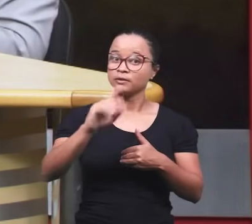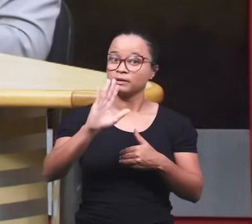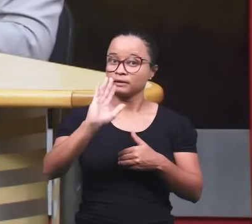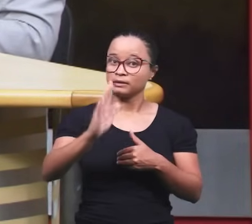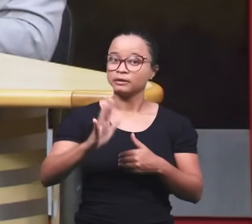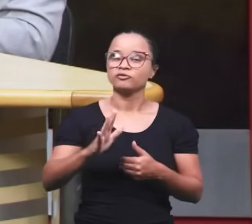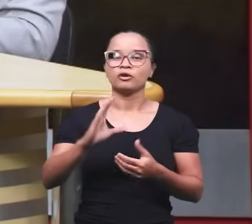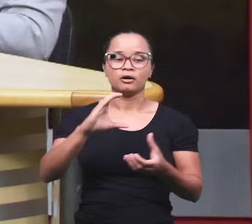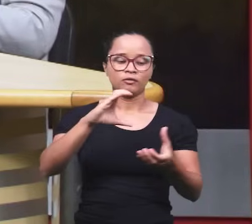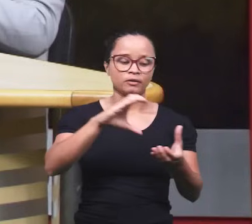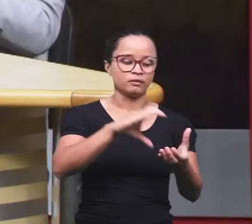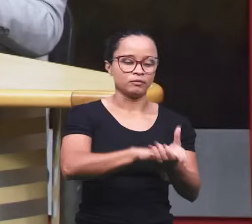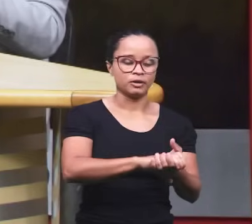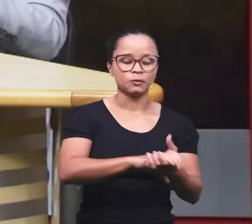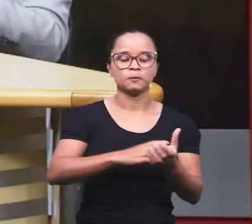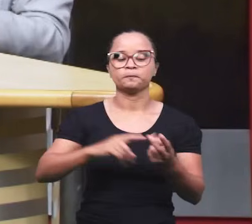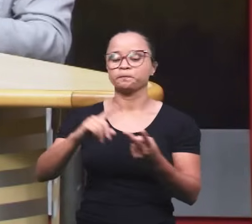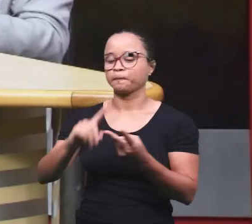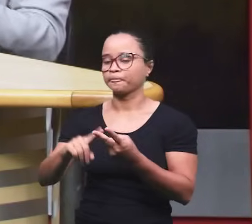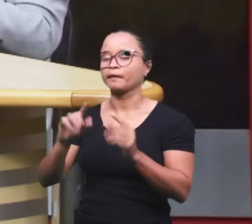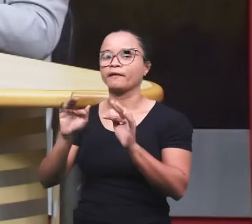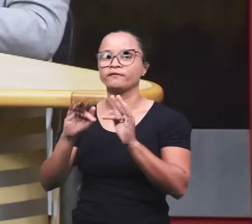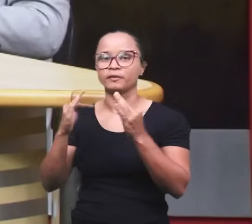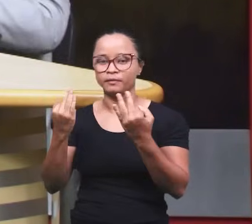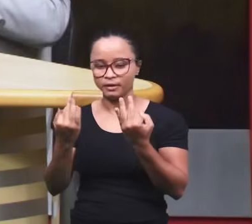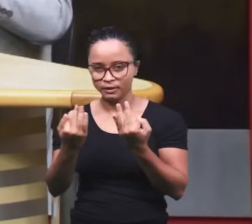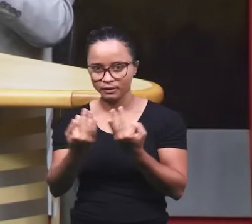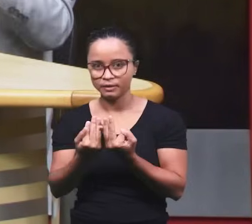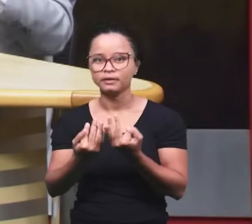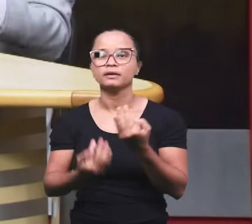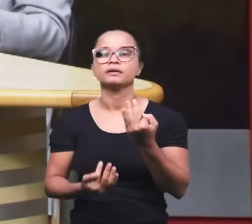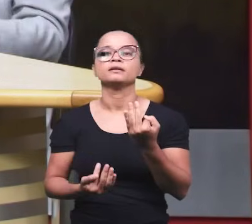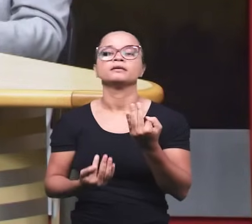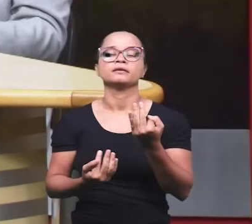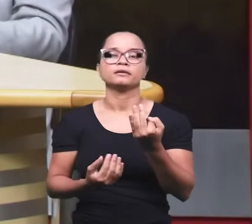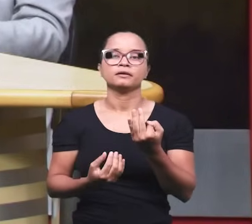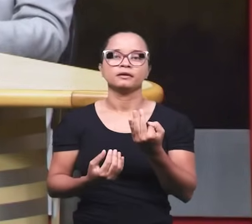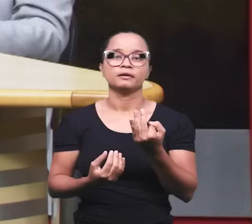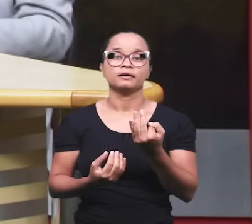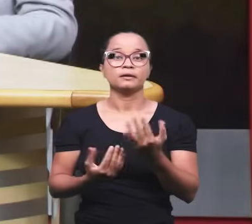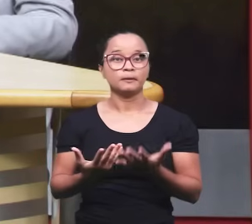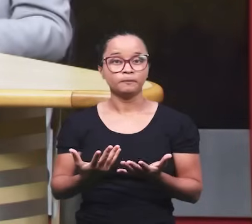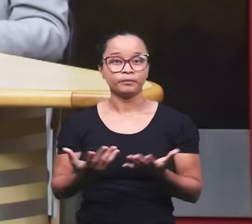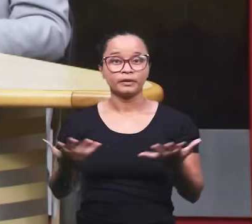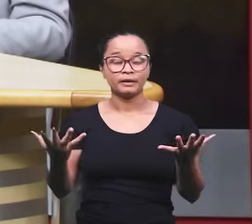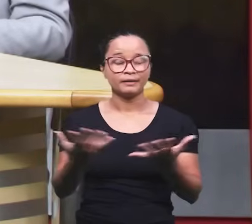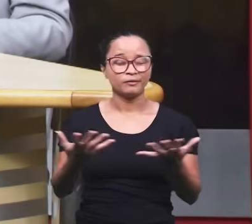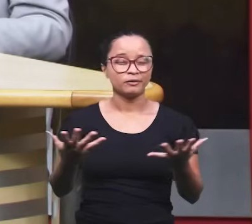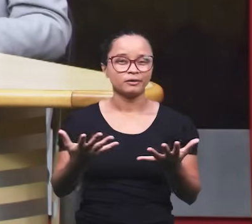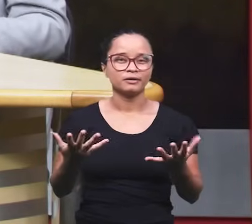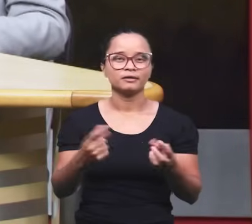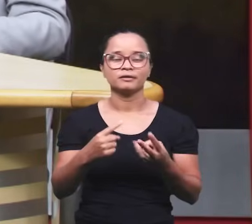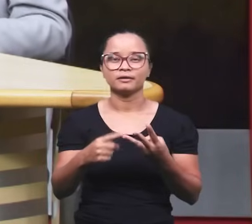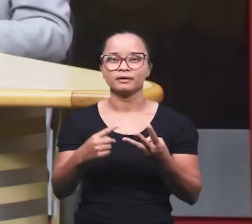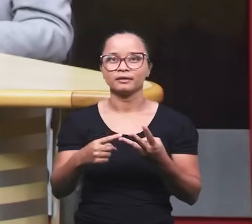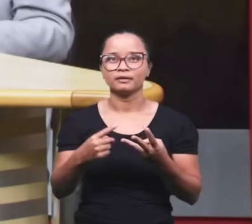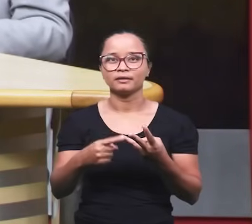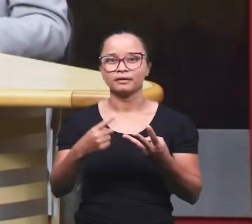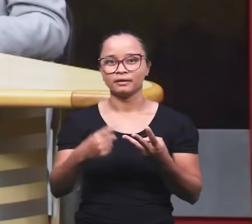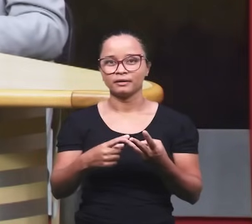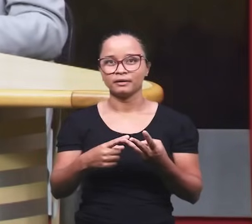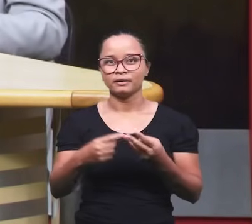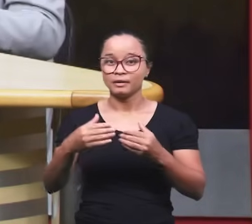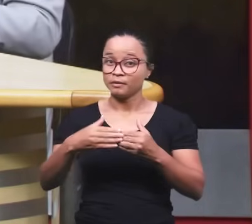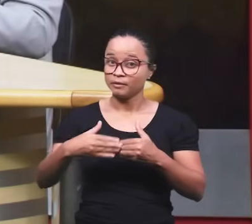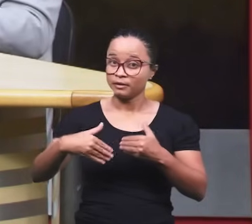daí Porque nós falamos sobre o casamento nós falamos sobre a família como instituição e Você tocou agora num aspecto